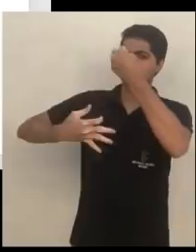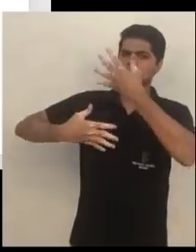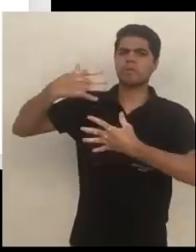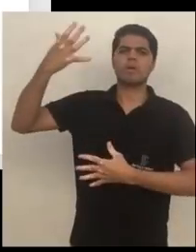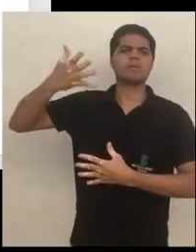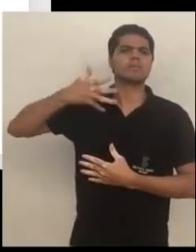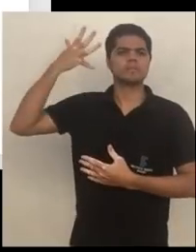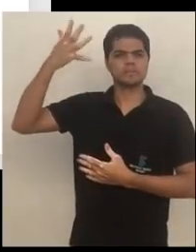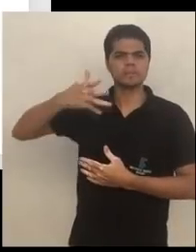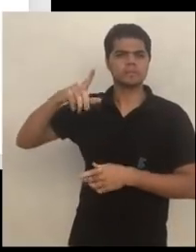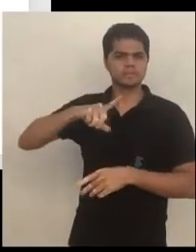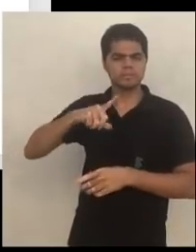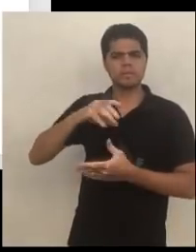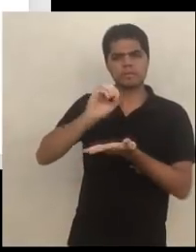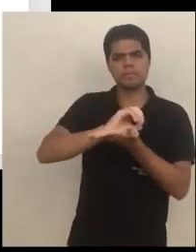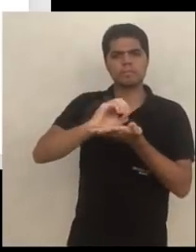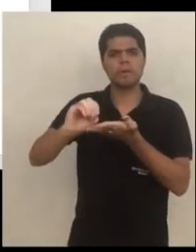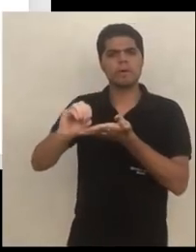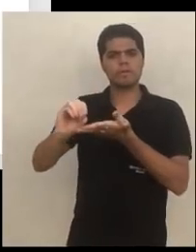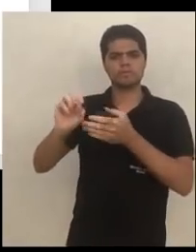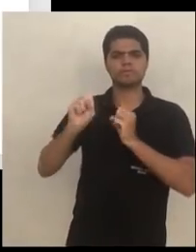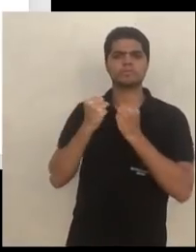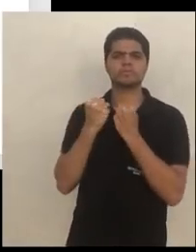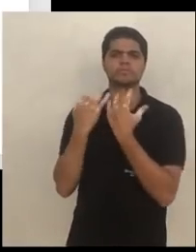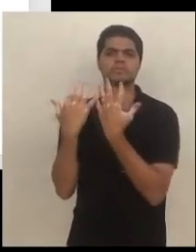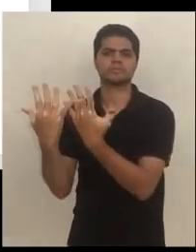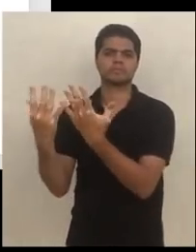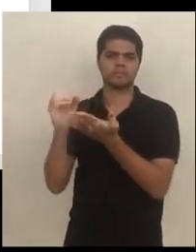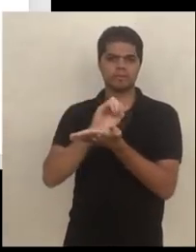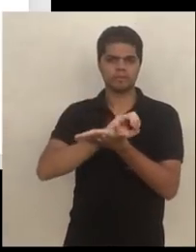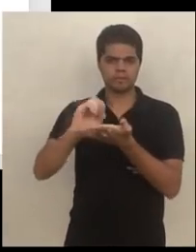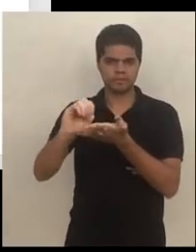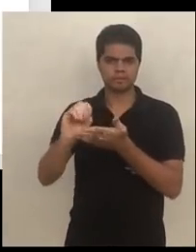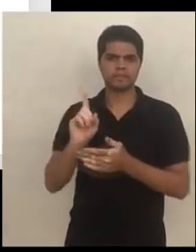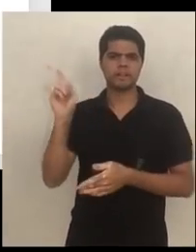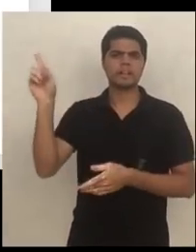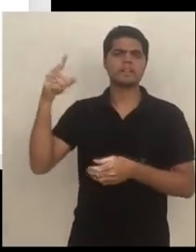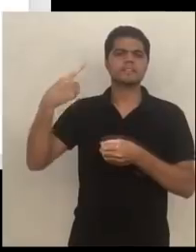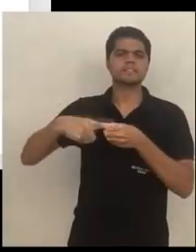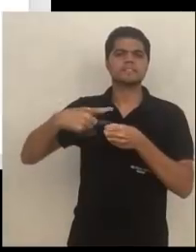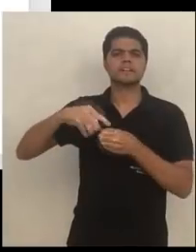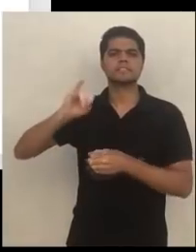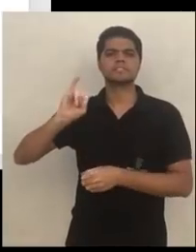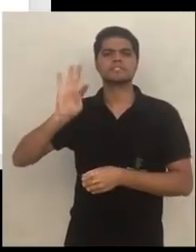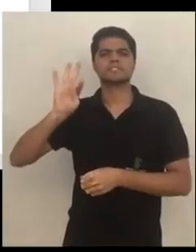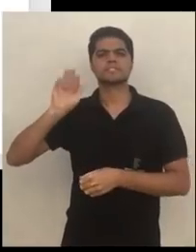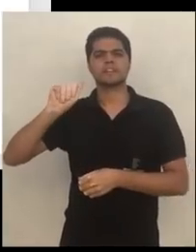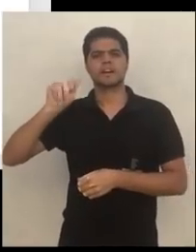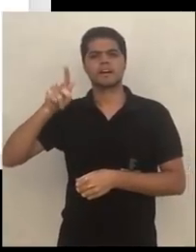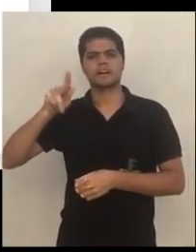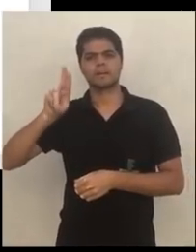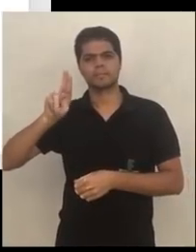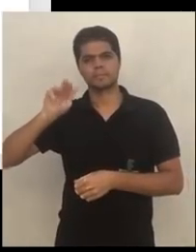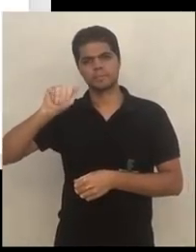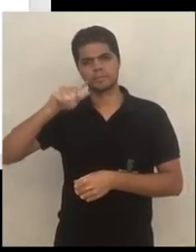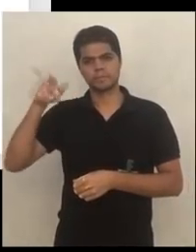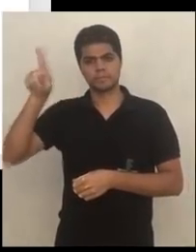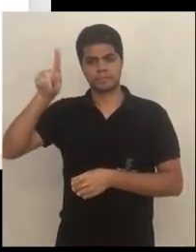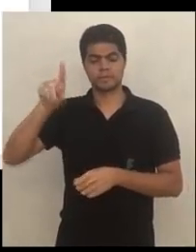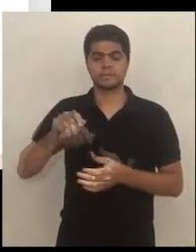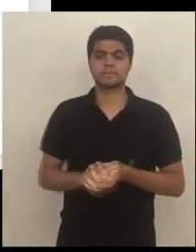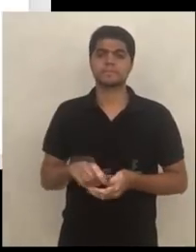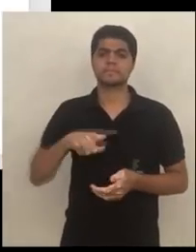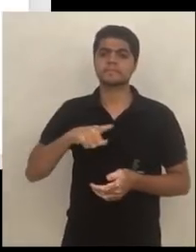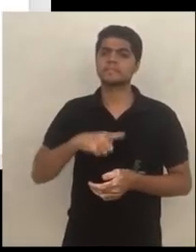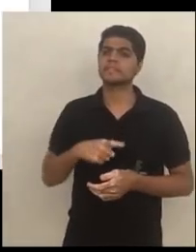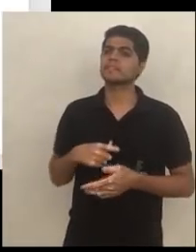2018, que aconteceu ali na sede da SDR, ali em Itapuã. Nessa foto da